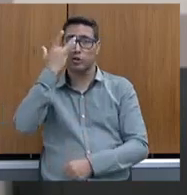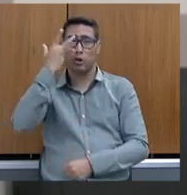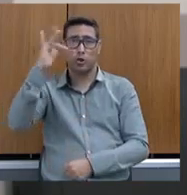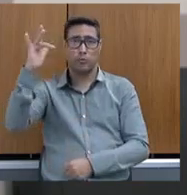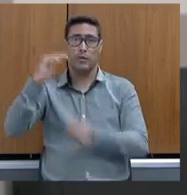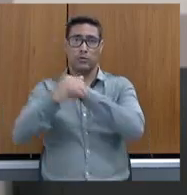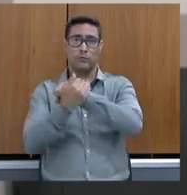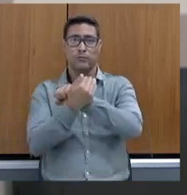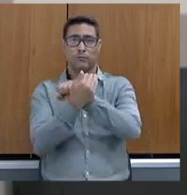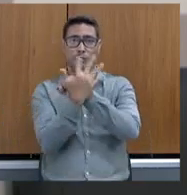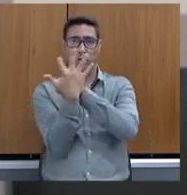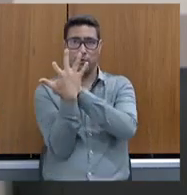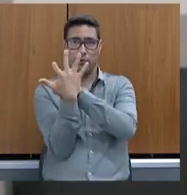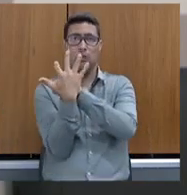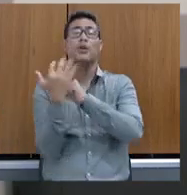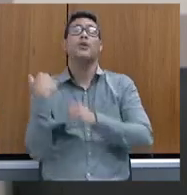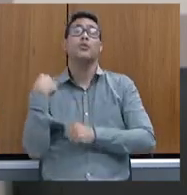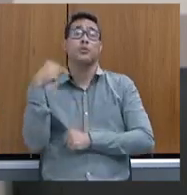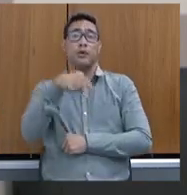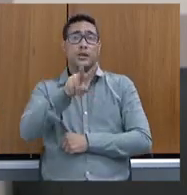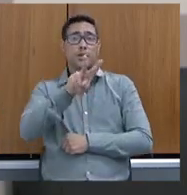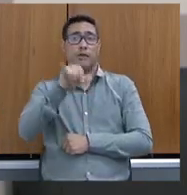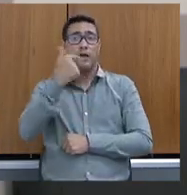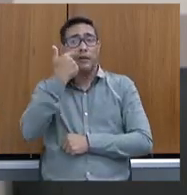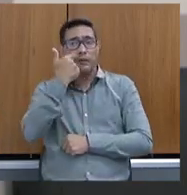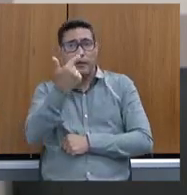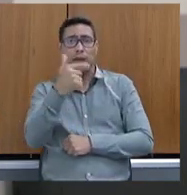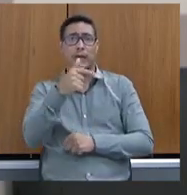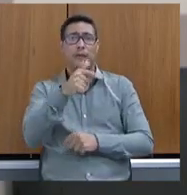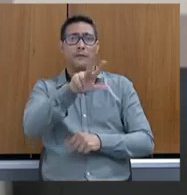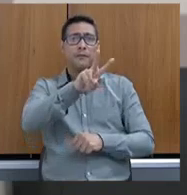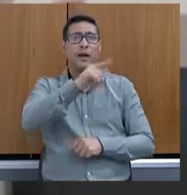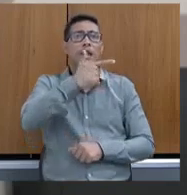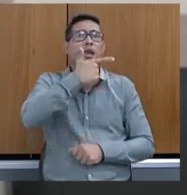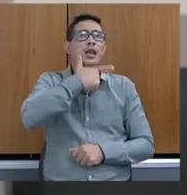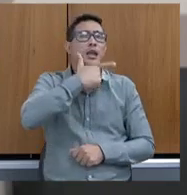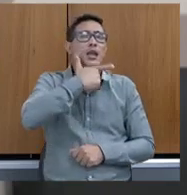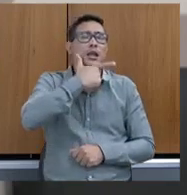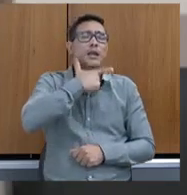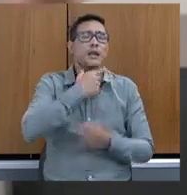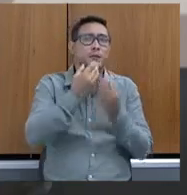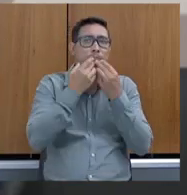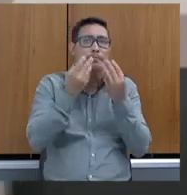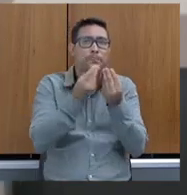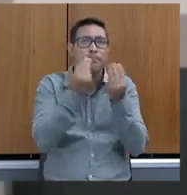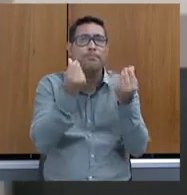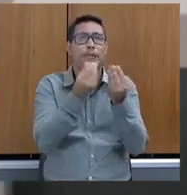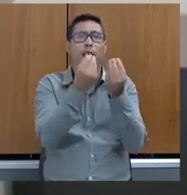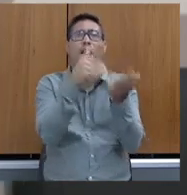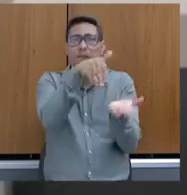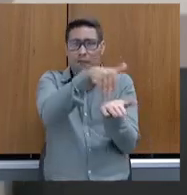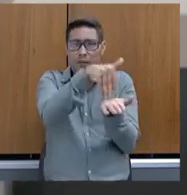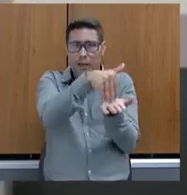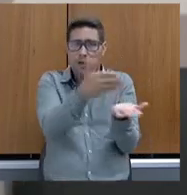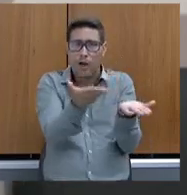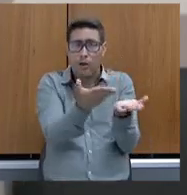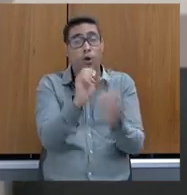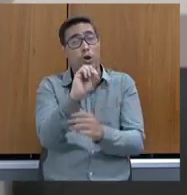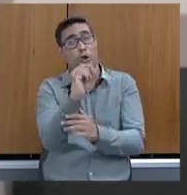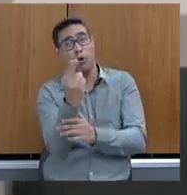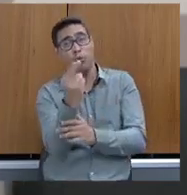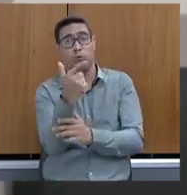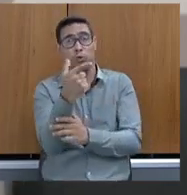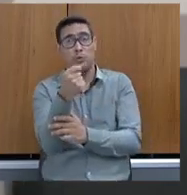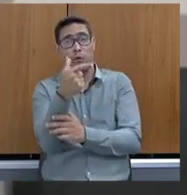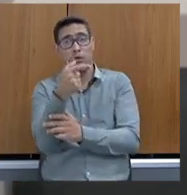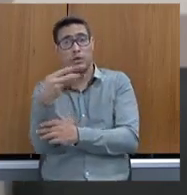imaterial é onde nós vamos apreciar o queijo será no final desse ano ou talvez em 2023 no entanto